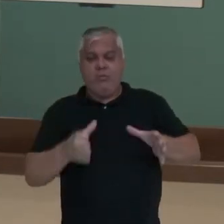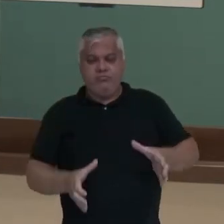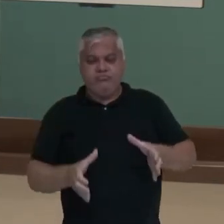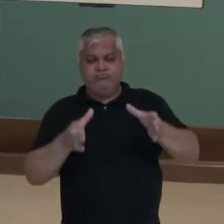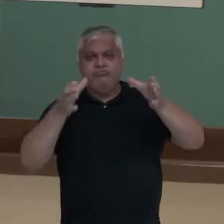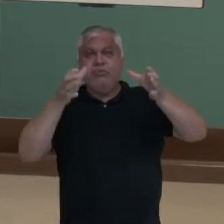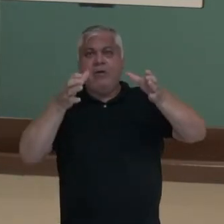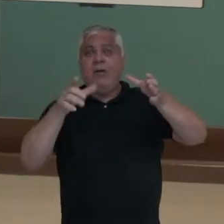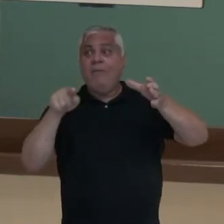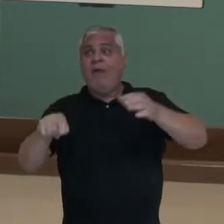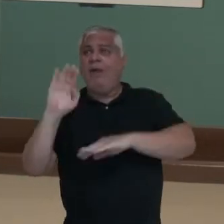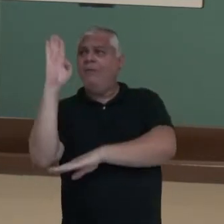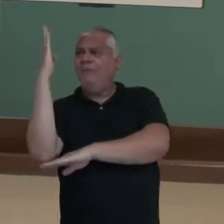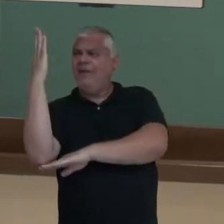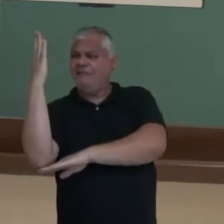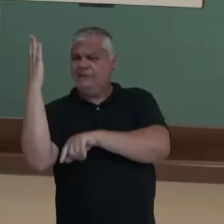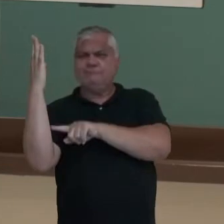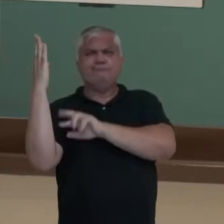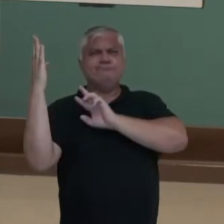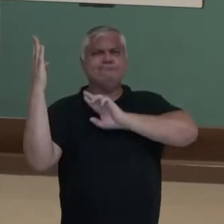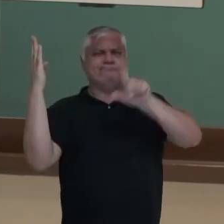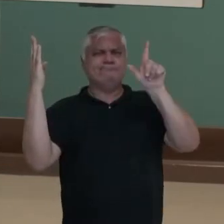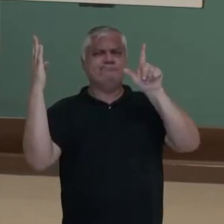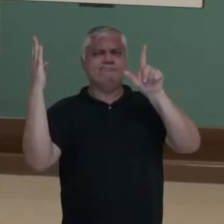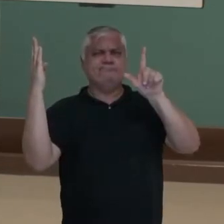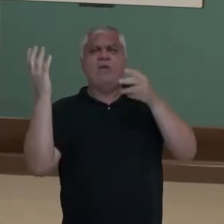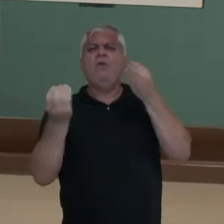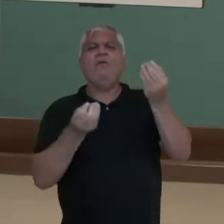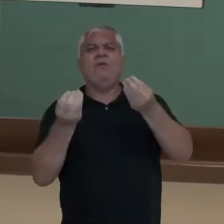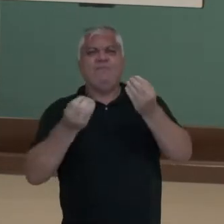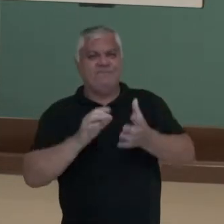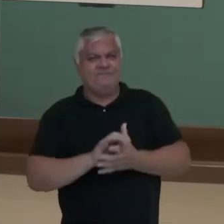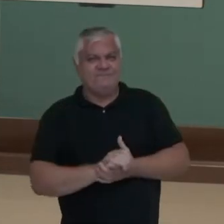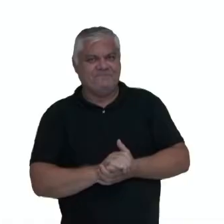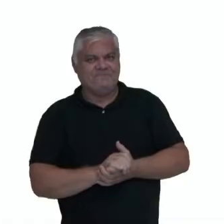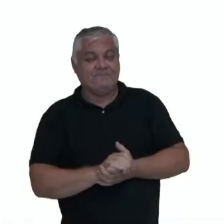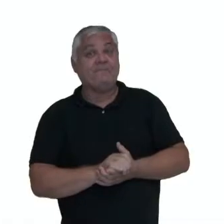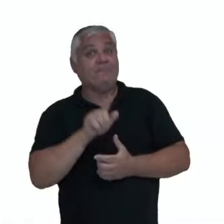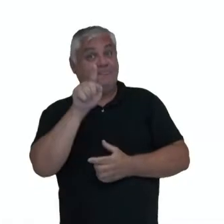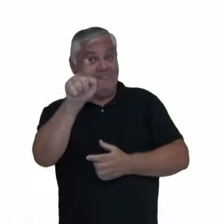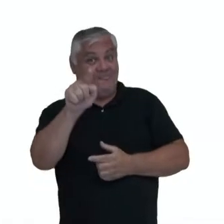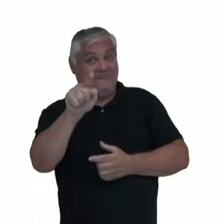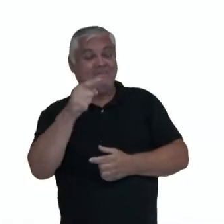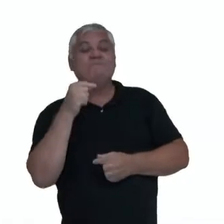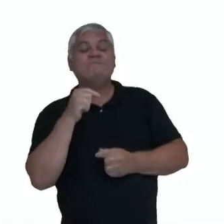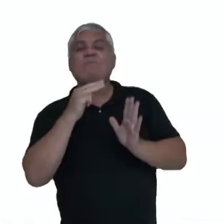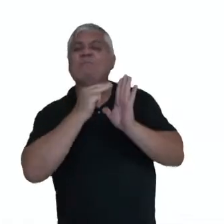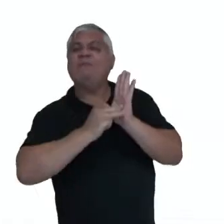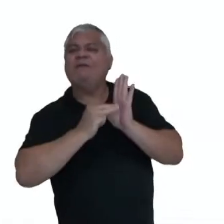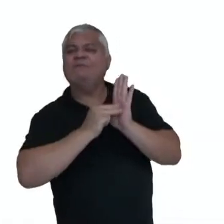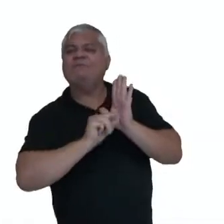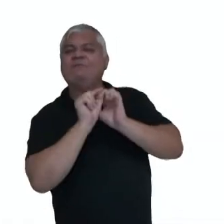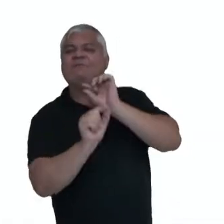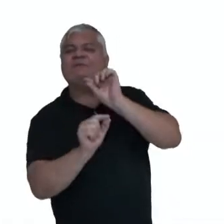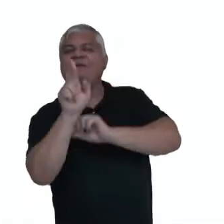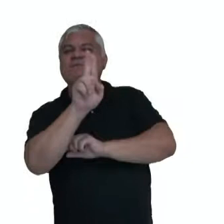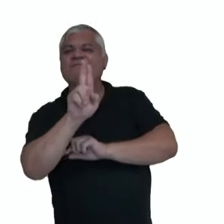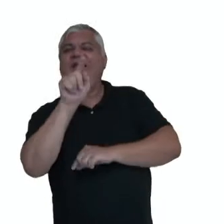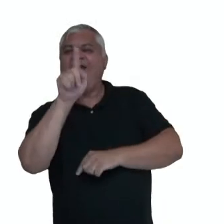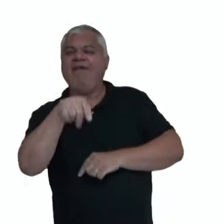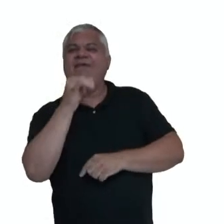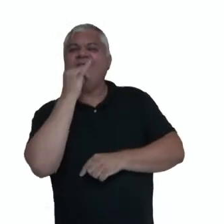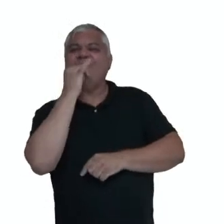da tora é um pouquinho diferente, não é verdade? Então como é que se faz isso? Um dos métodos que pode ser utilizado é exatamente